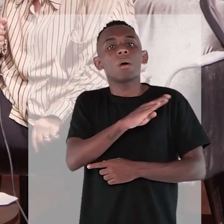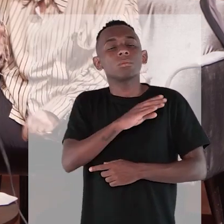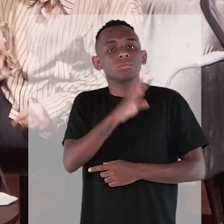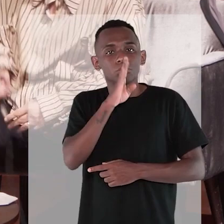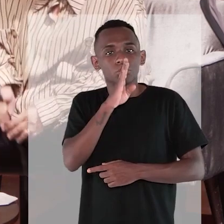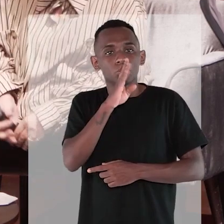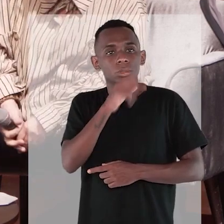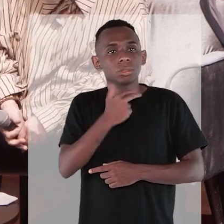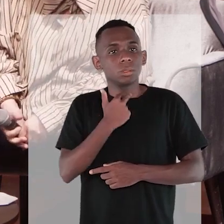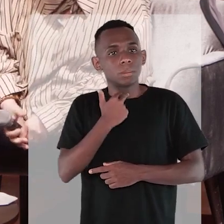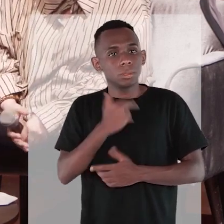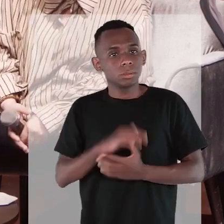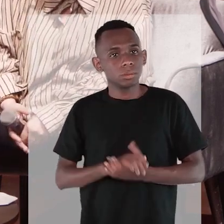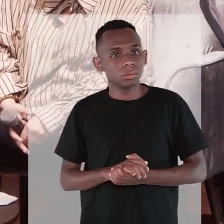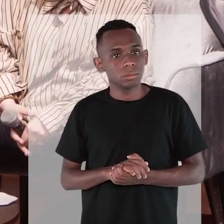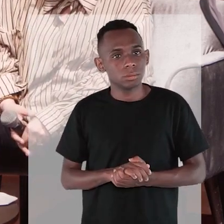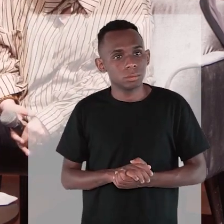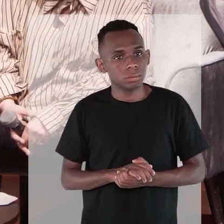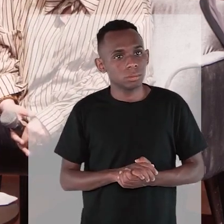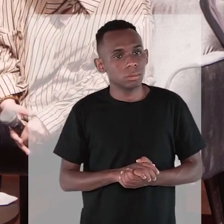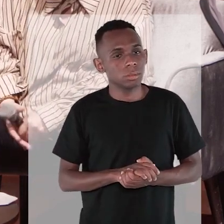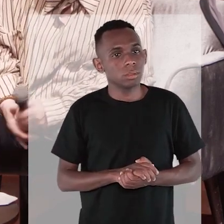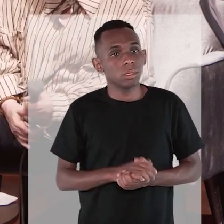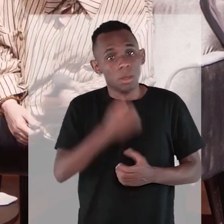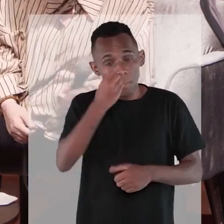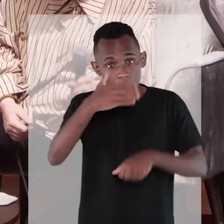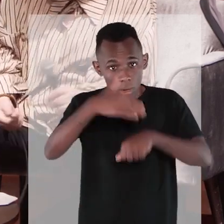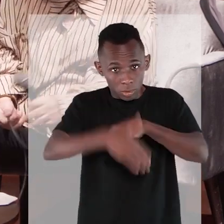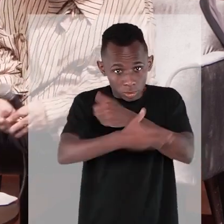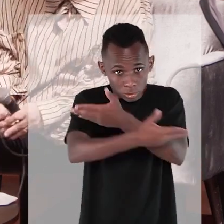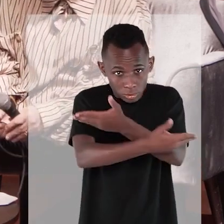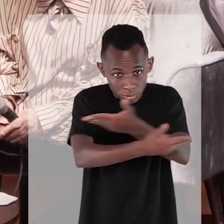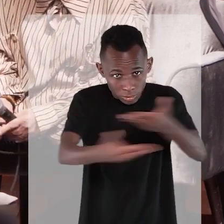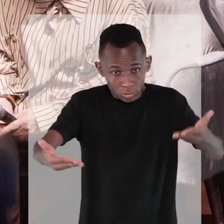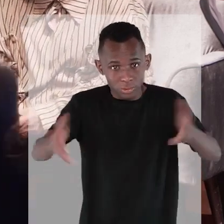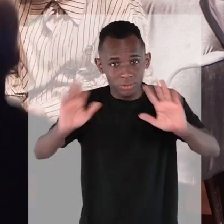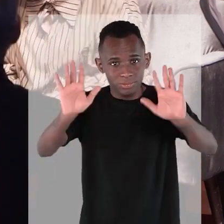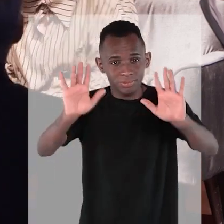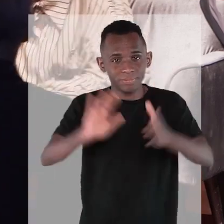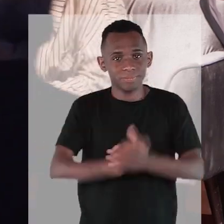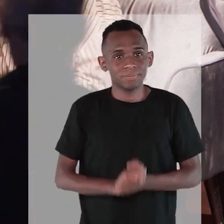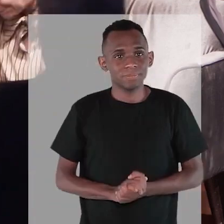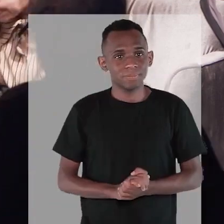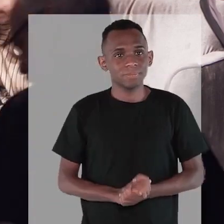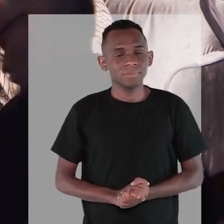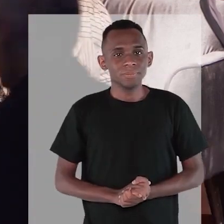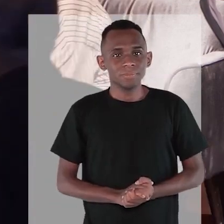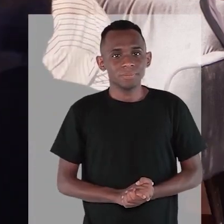Tá? Bom, então, boa noite a todas e todos. Boa noite.